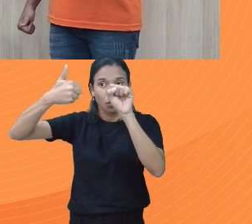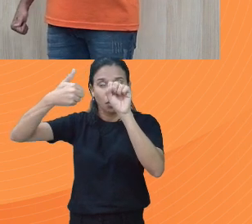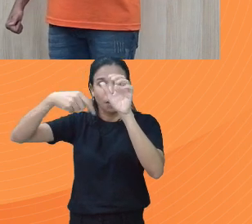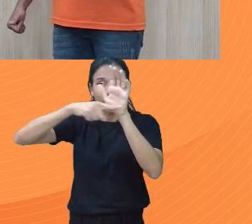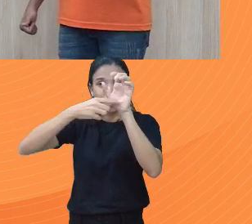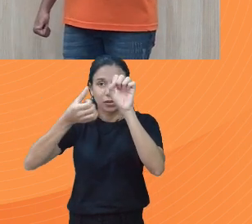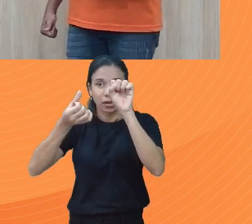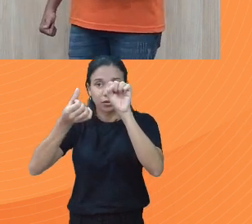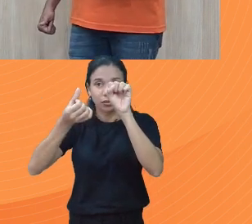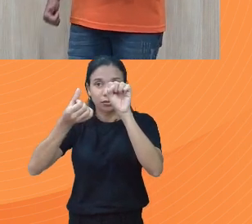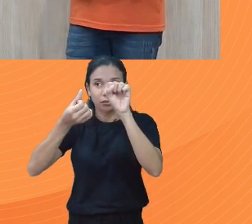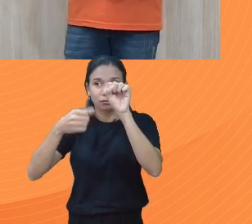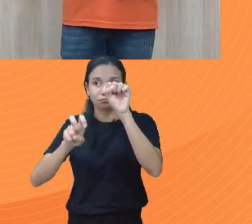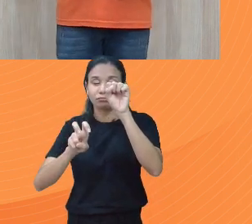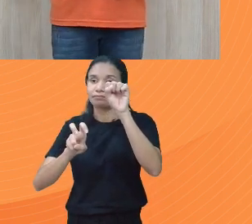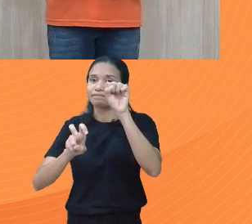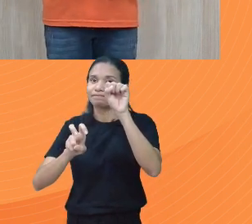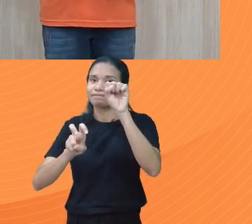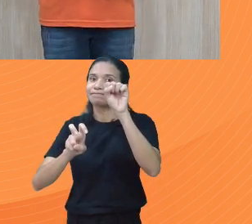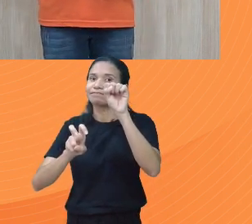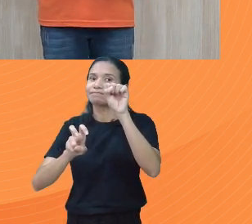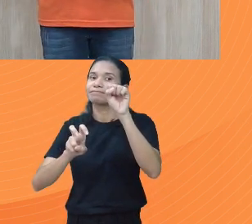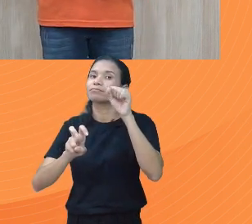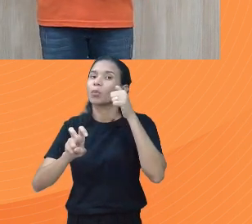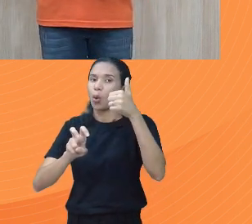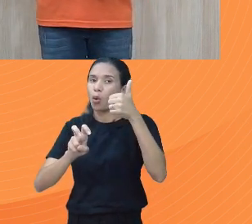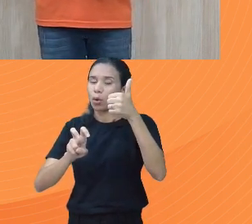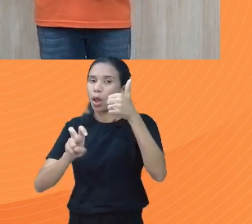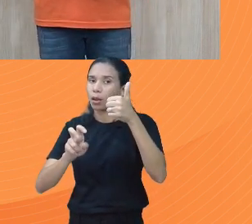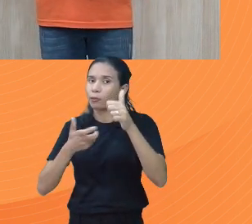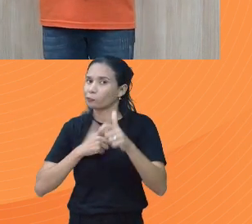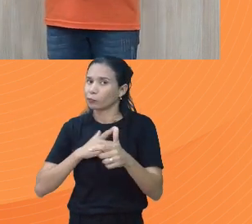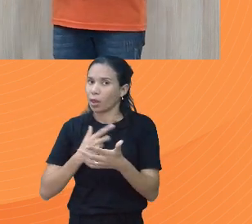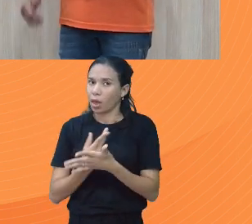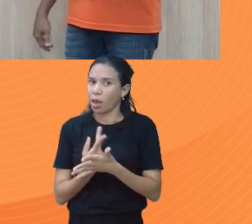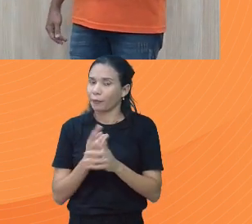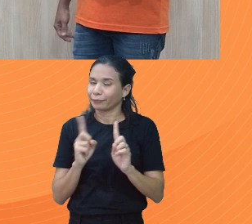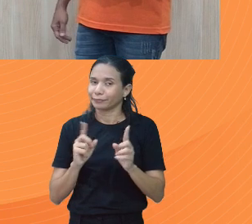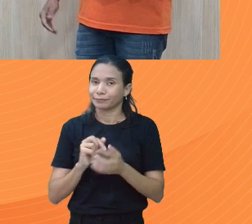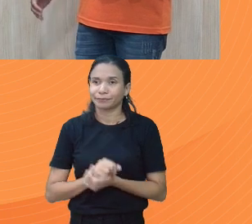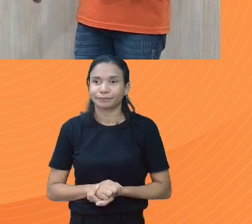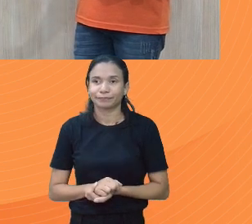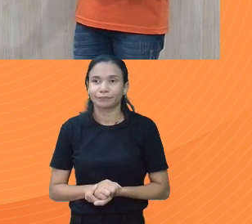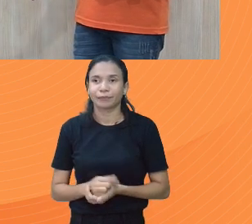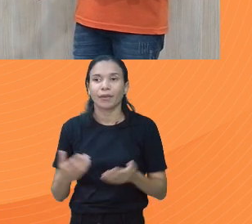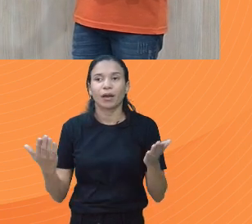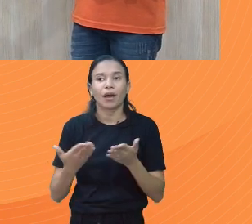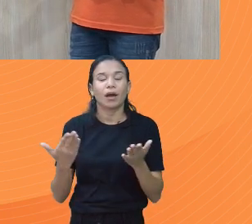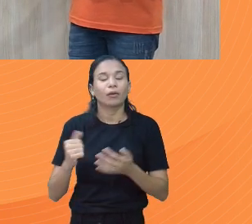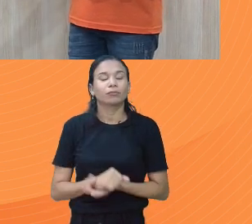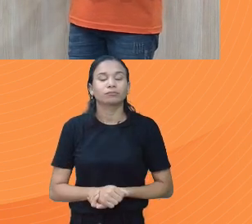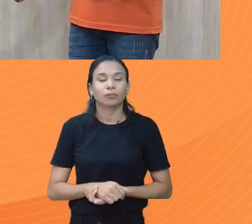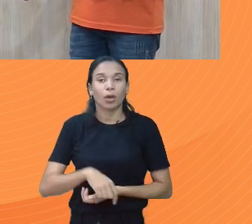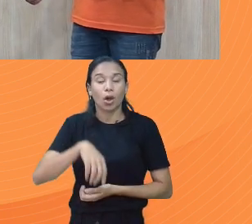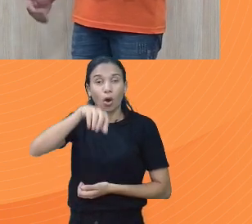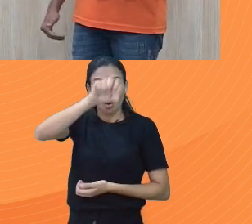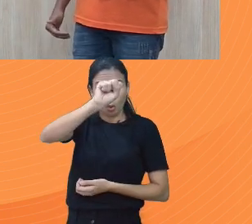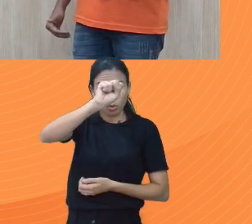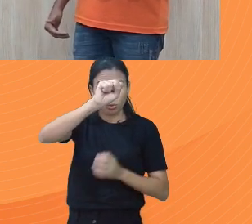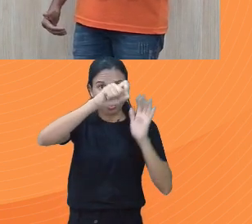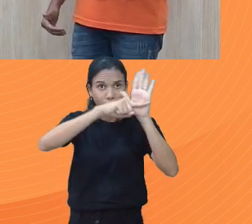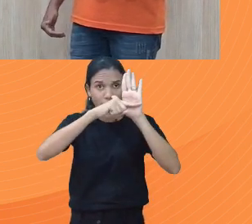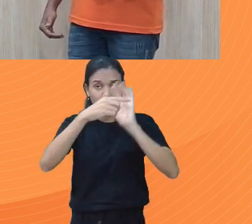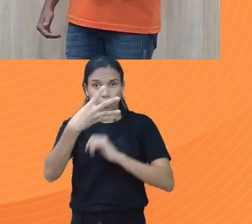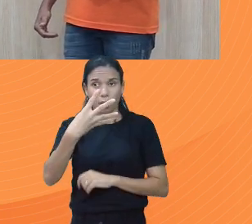menos 6, 5. Bateu. Não temos nada de errado. E agora ali a gente tem 8